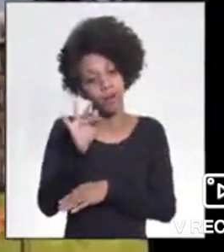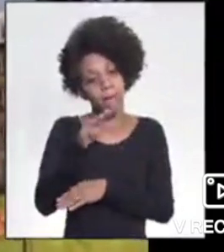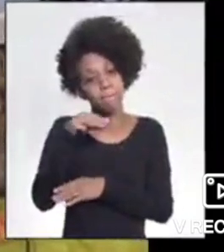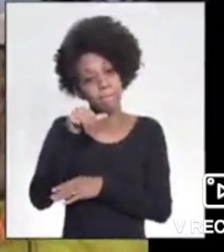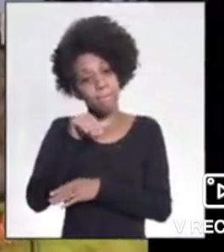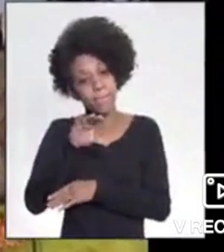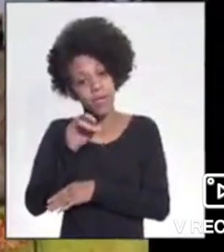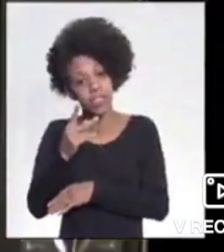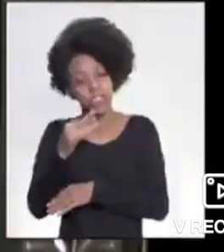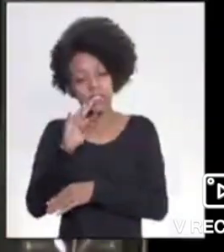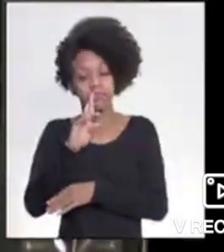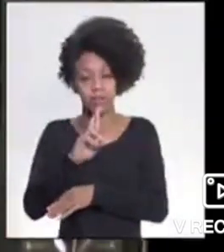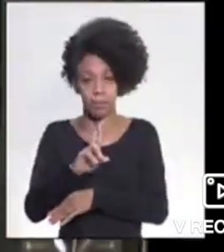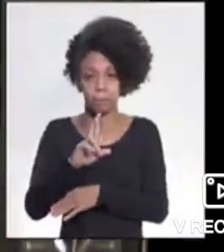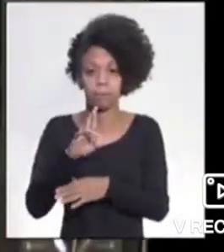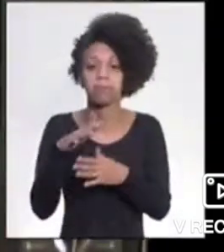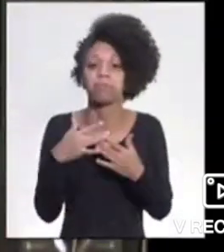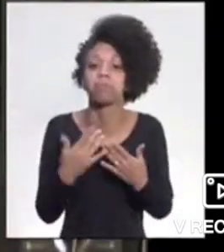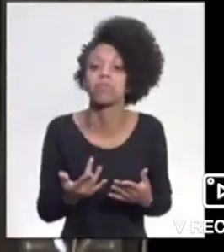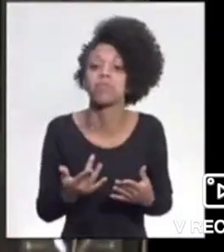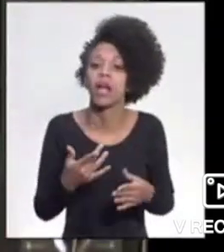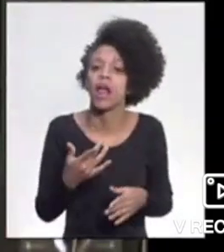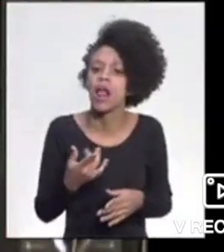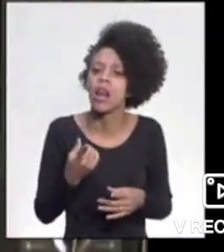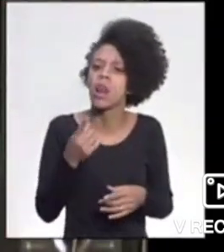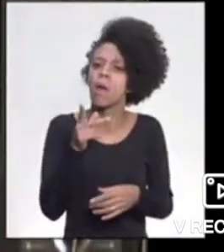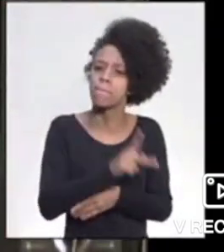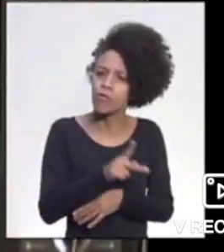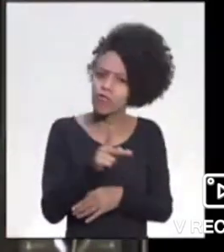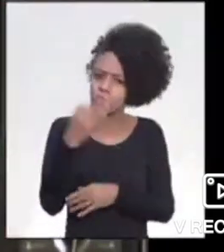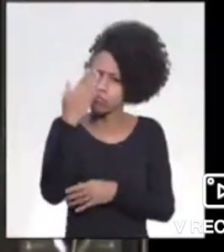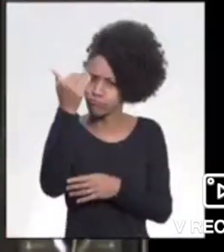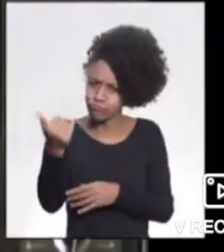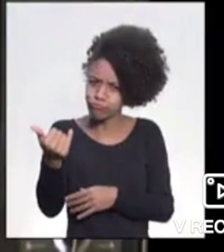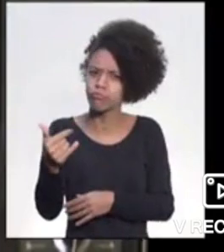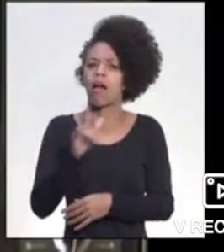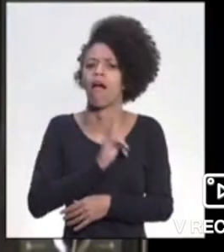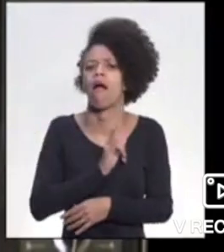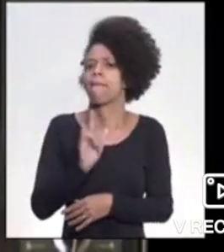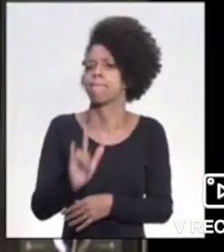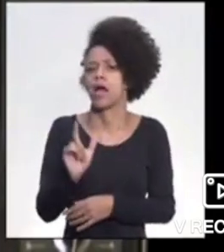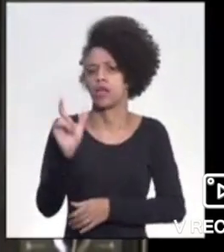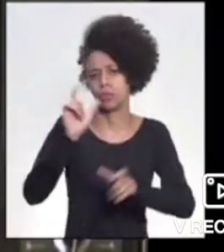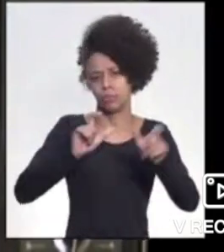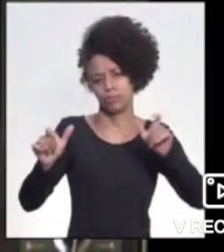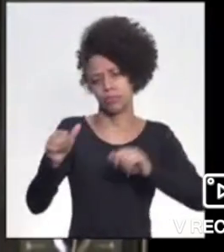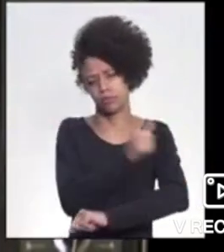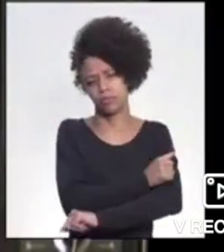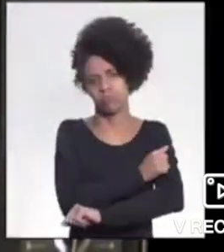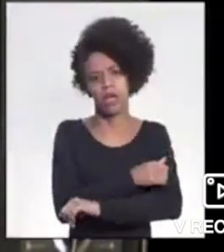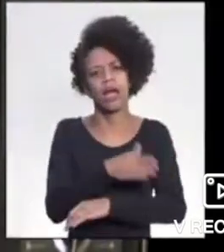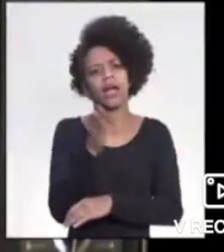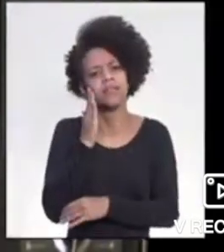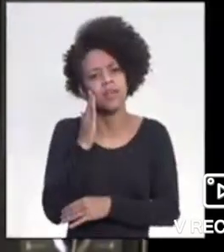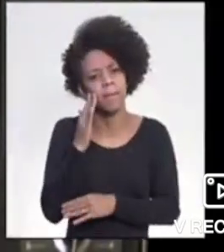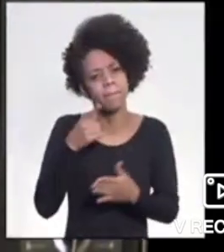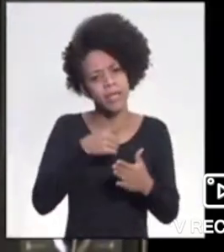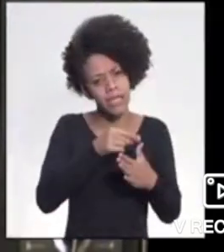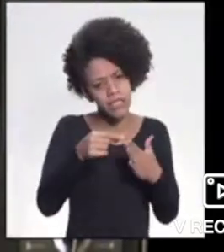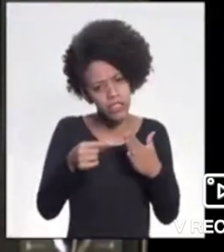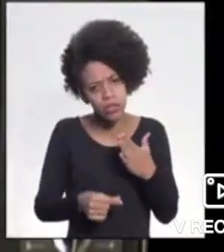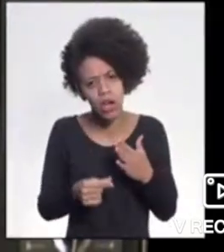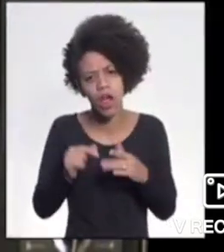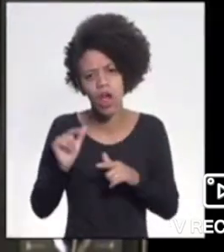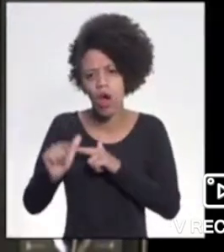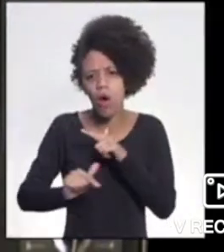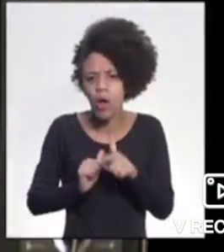Manchester. Rutherford se tornou um professor muito popular e amado por seus discípulos. E ele sabia escolher seus alunos e colocá-los para trabalhar